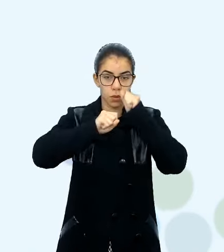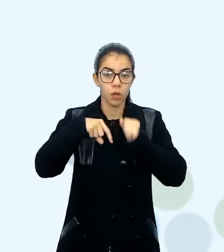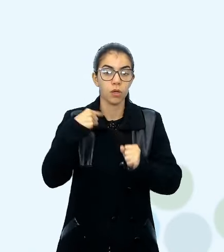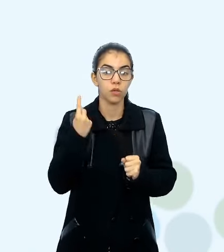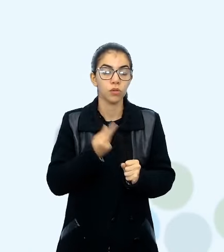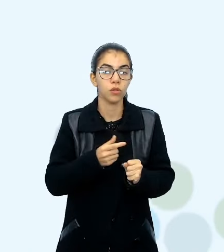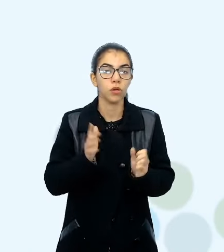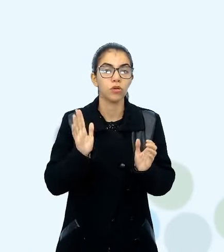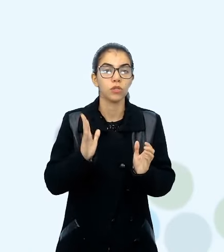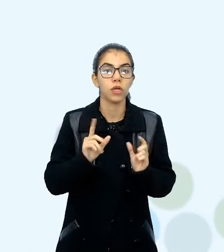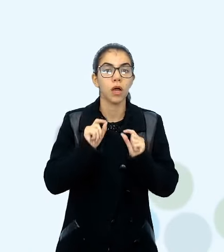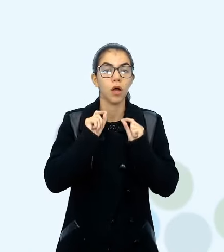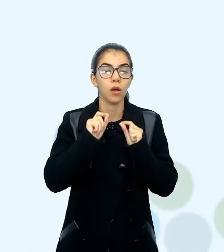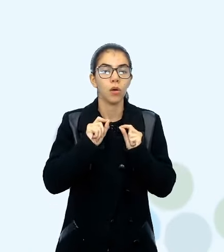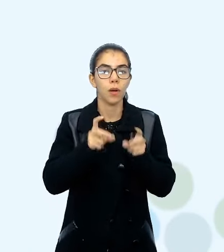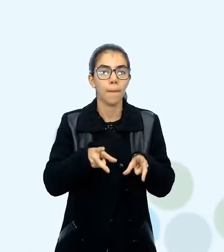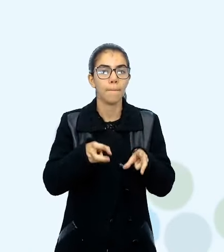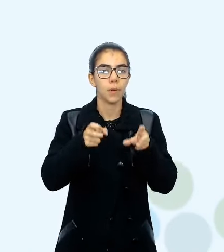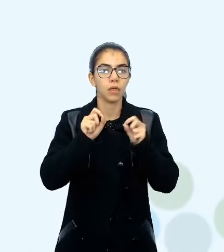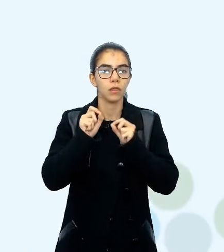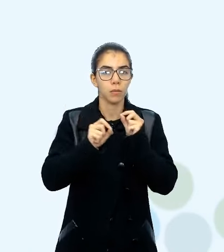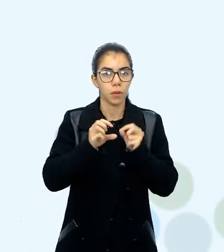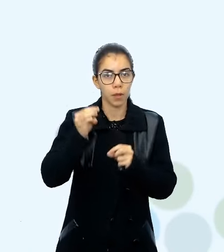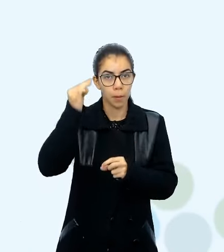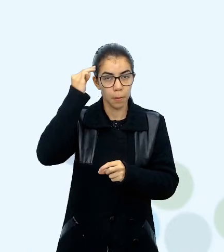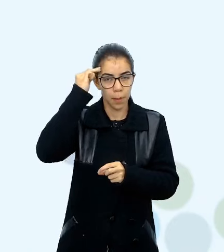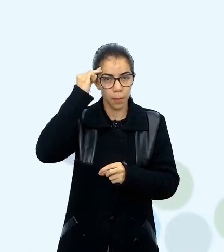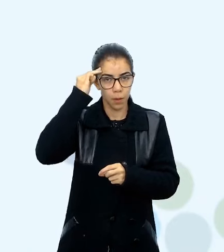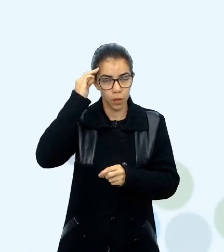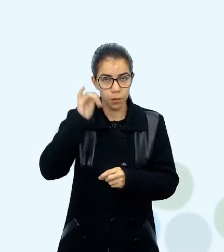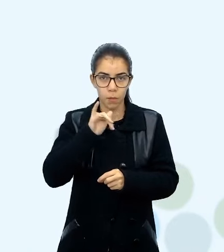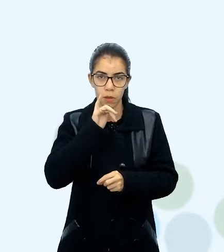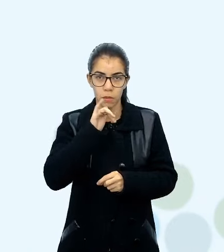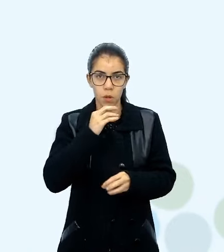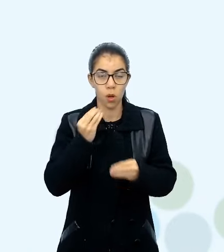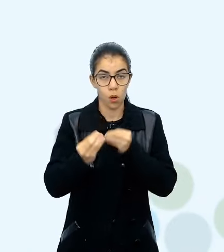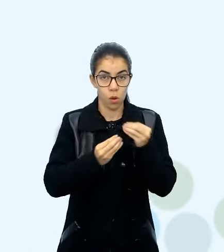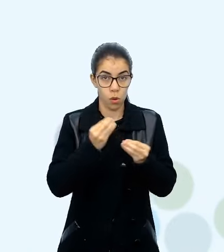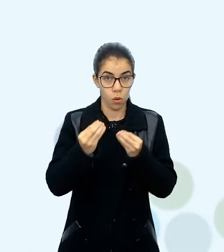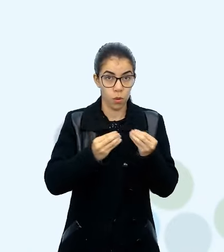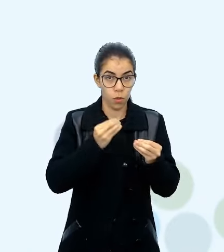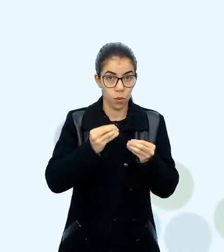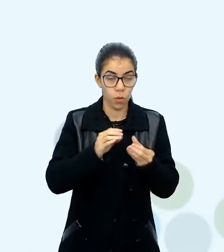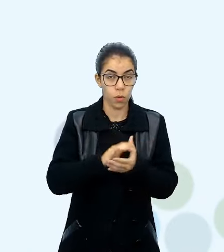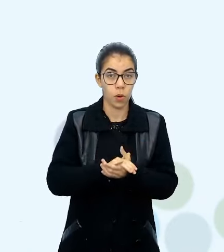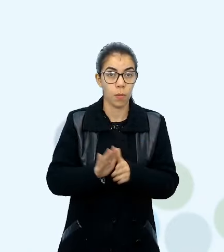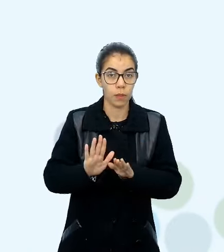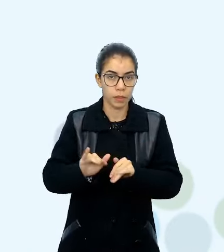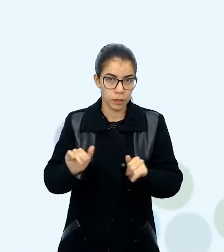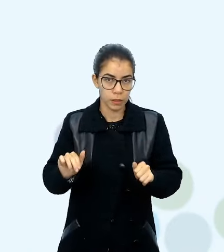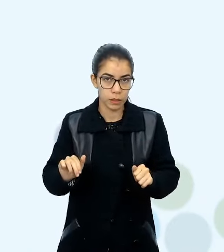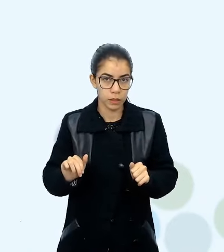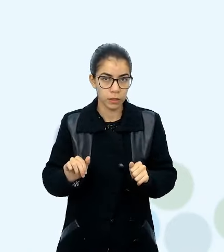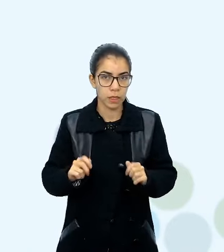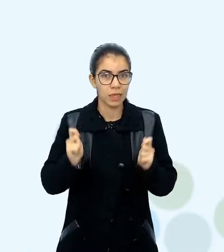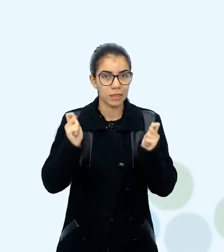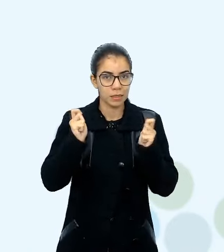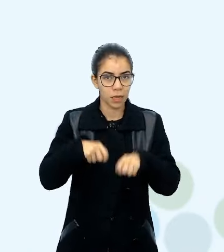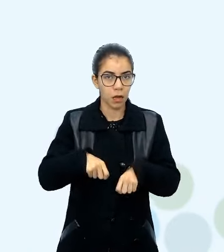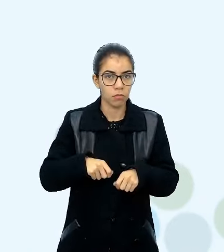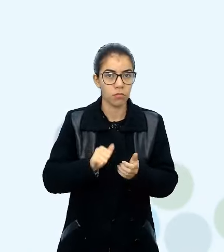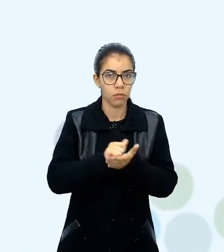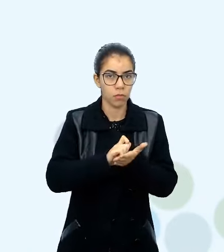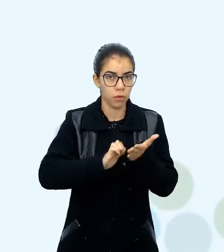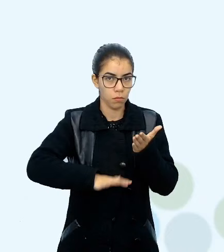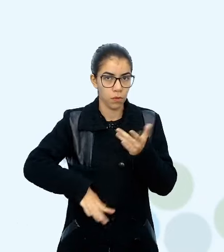ajuda a ver na questão de memória. Quanto que essa criança consegue se recordar de uma atividade, quanto que ela processa